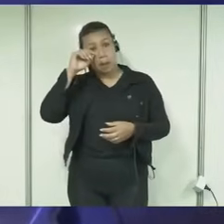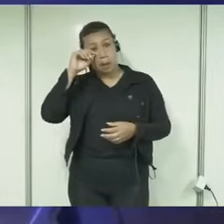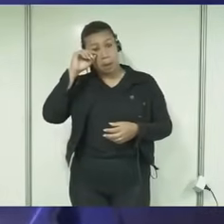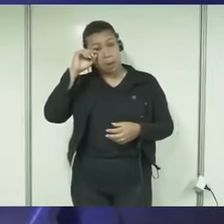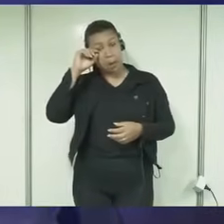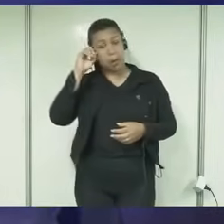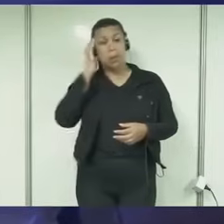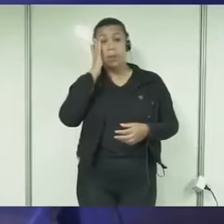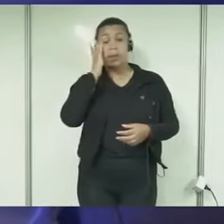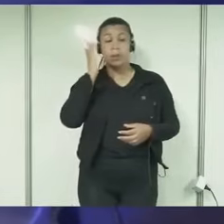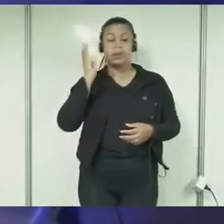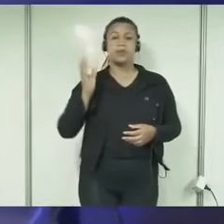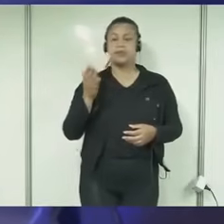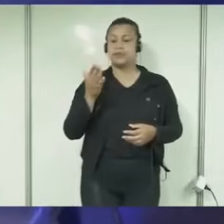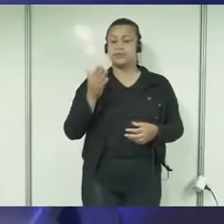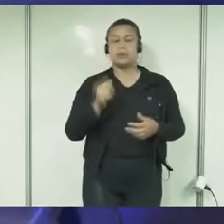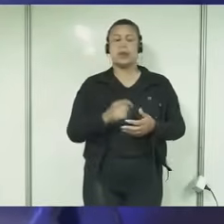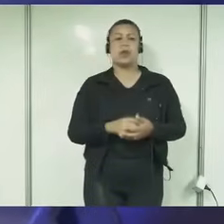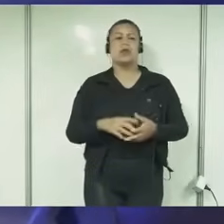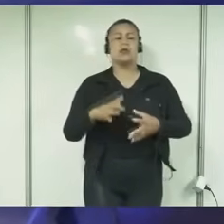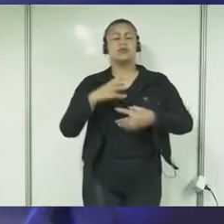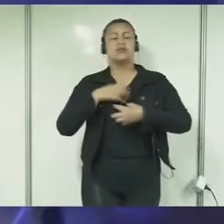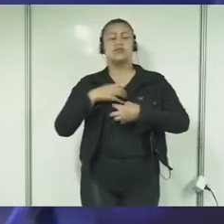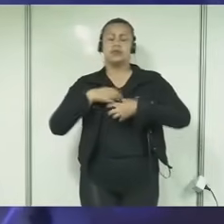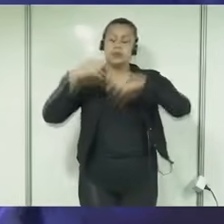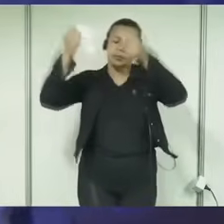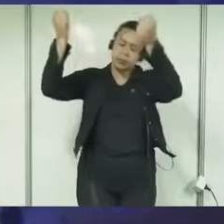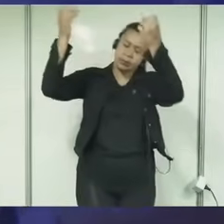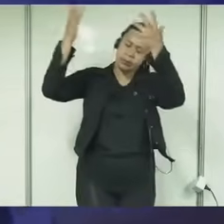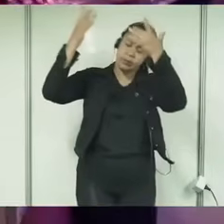abençoada, abençoado, e você sente isso.